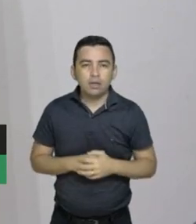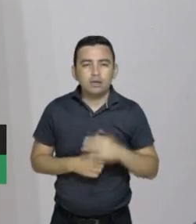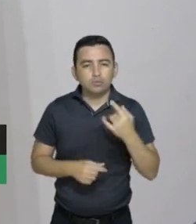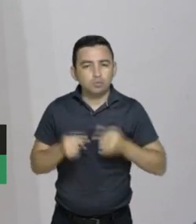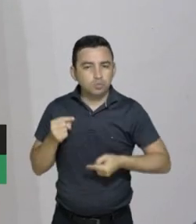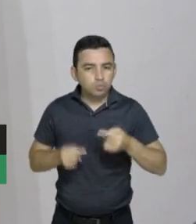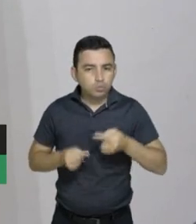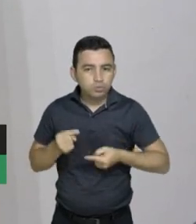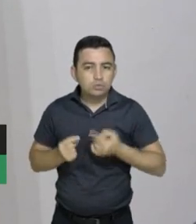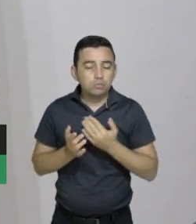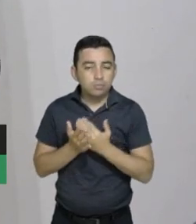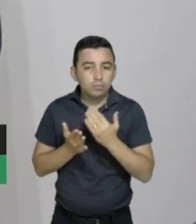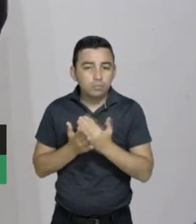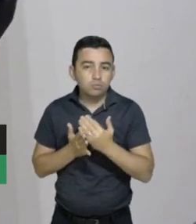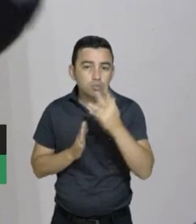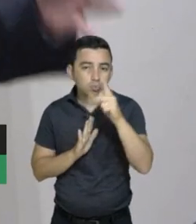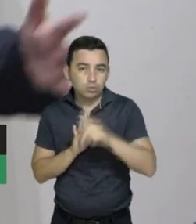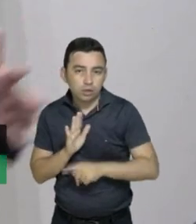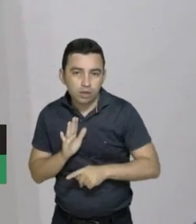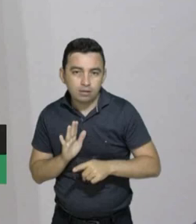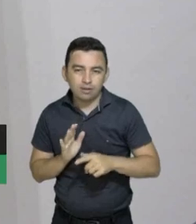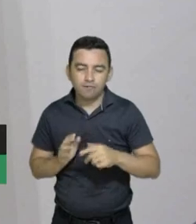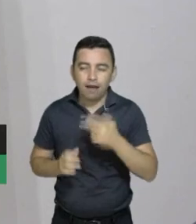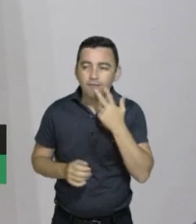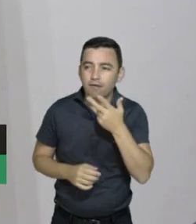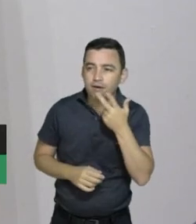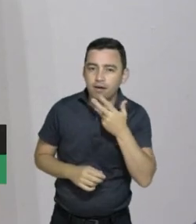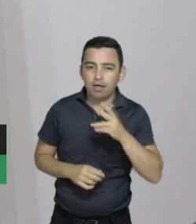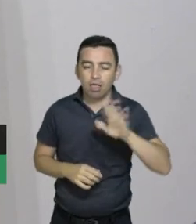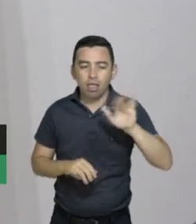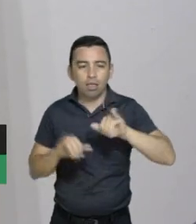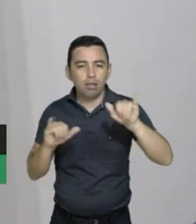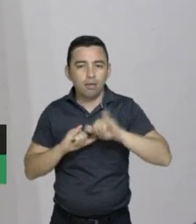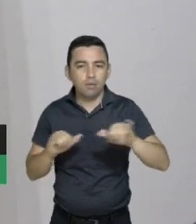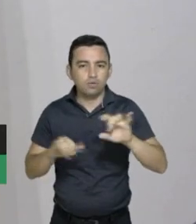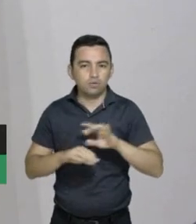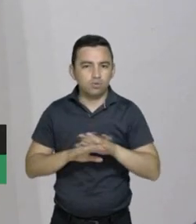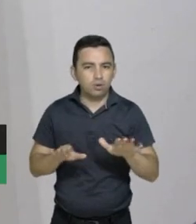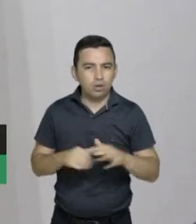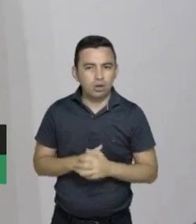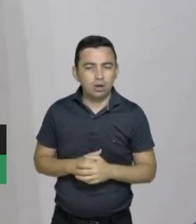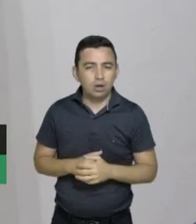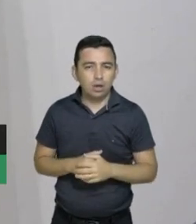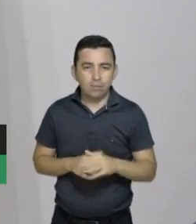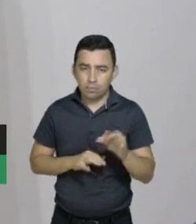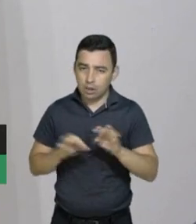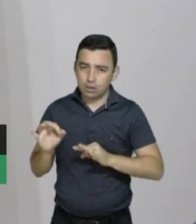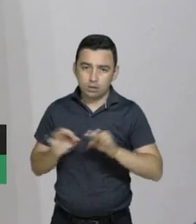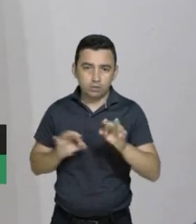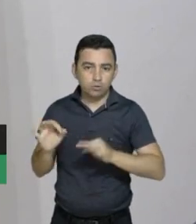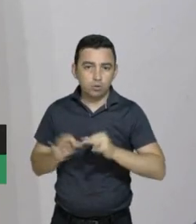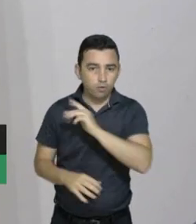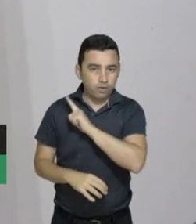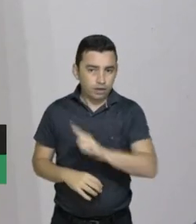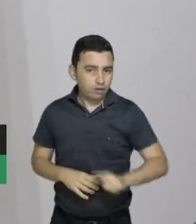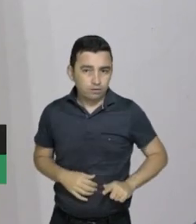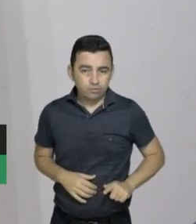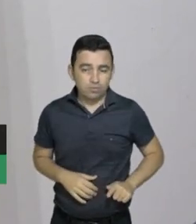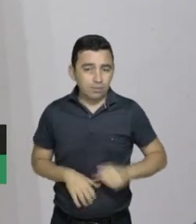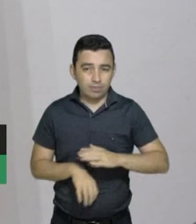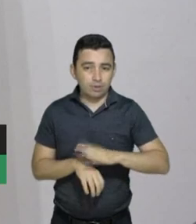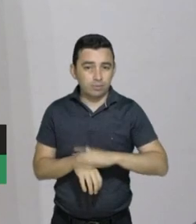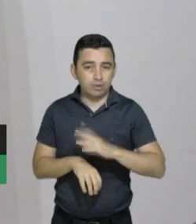esse projeto para querer dizer que foi obra eleitoreira no plano de governo do governador claro que tá no plano de governo dele